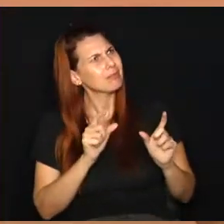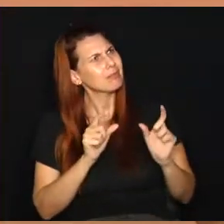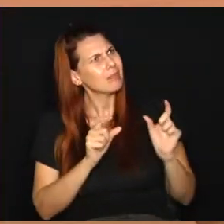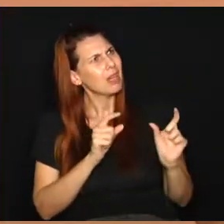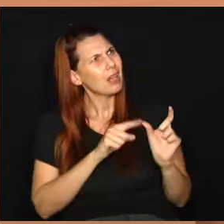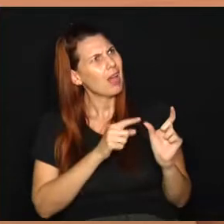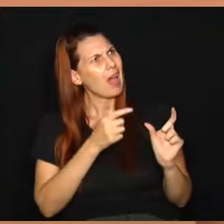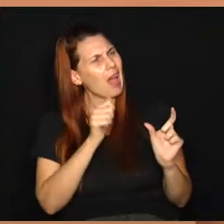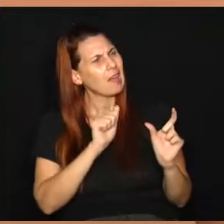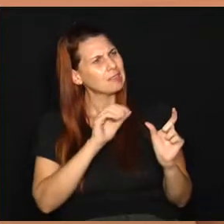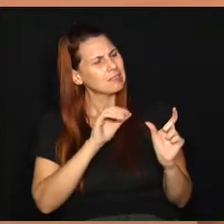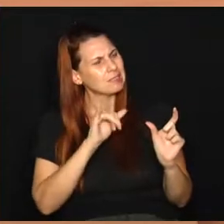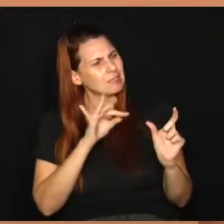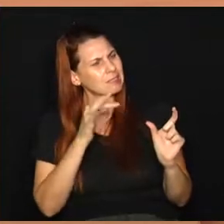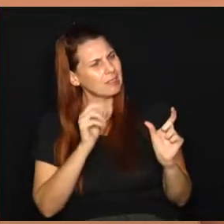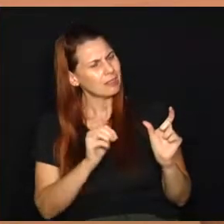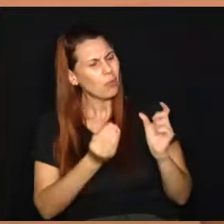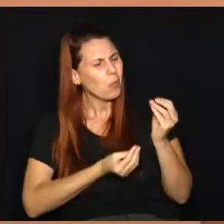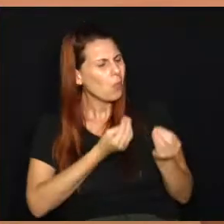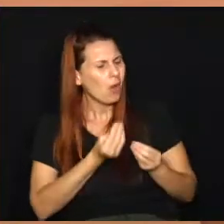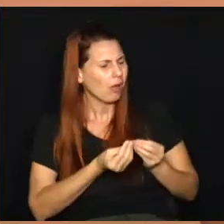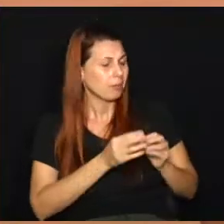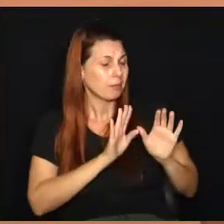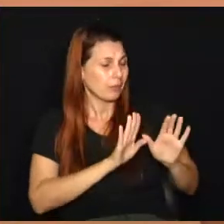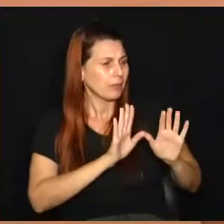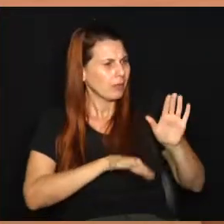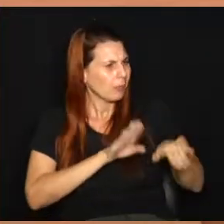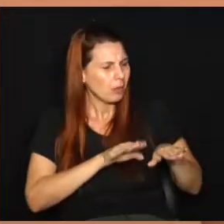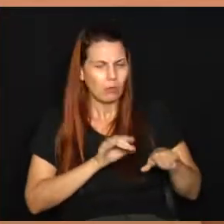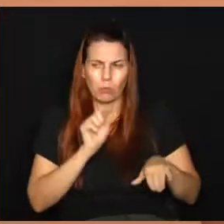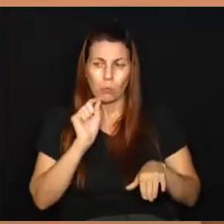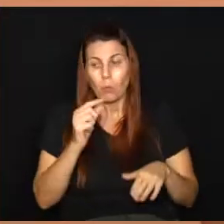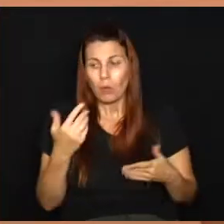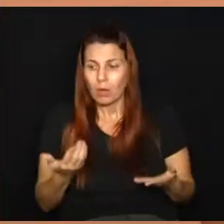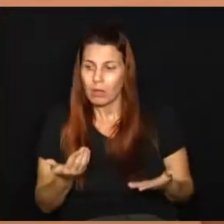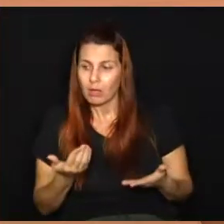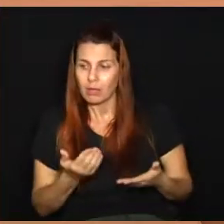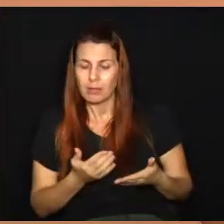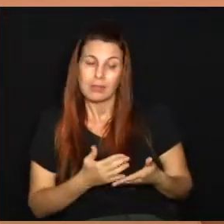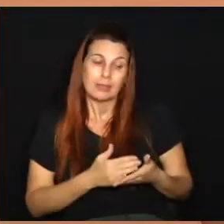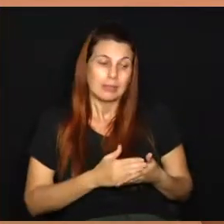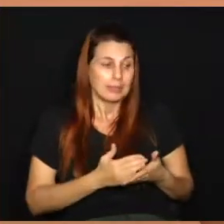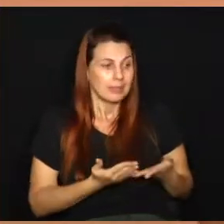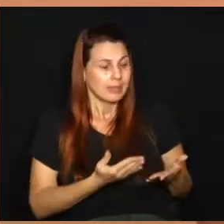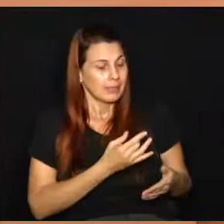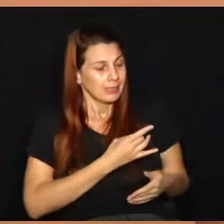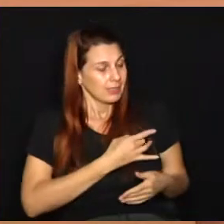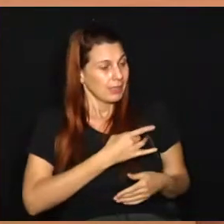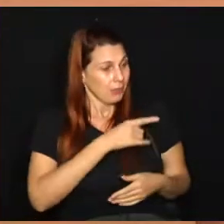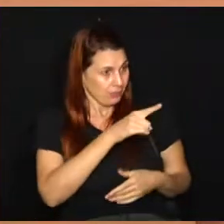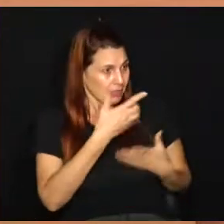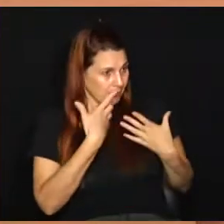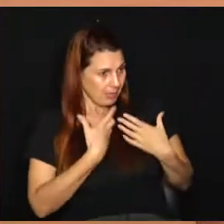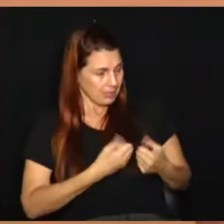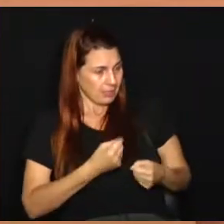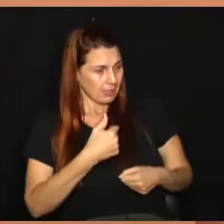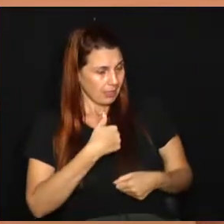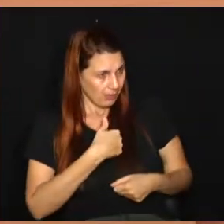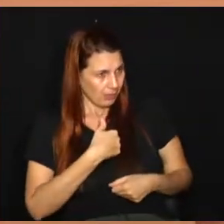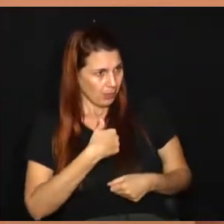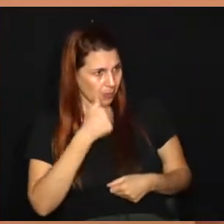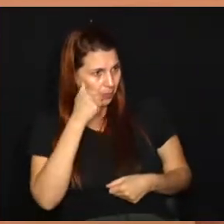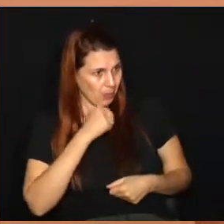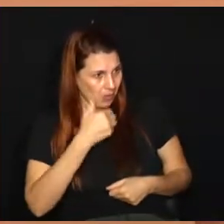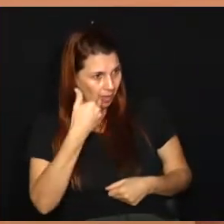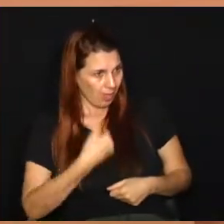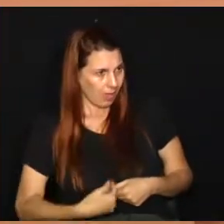assim aceita? Eu falei: olha, depende, né? Do quê? Né? Com muito medo, eu falei: você me aceita hétero? Aí ele falou: